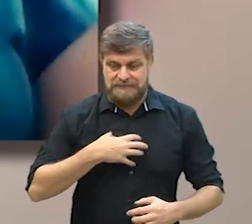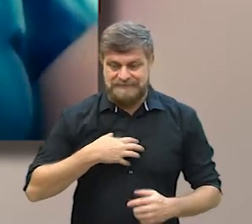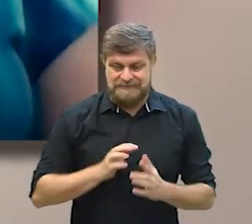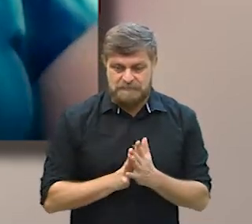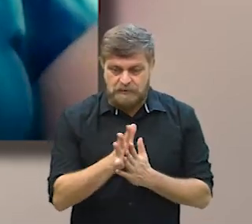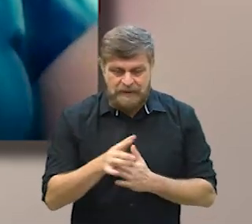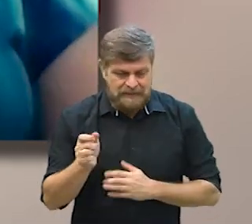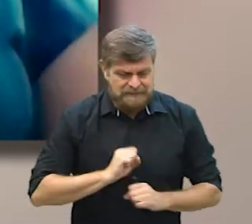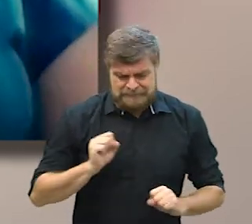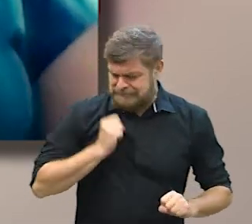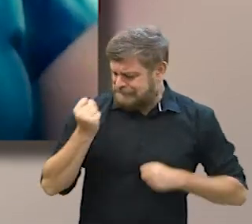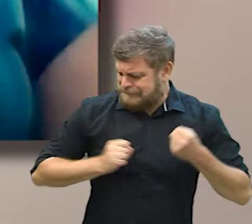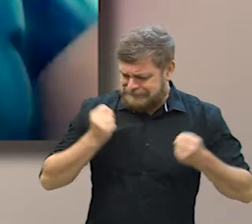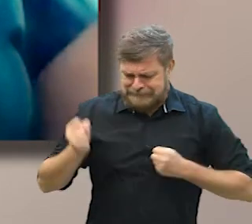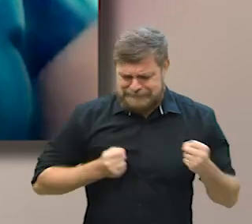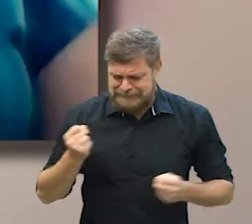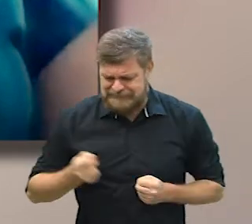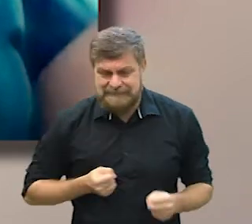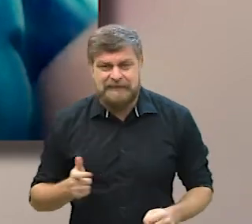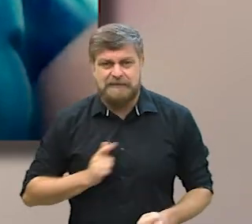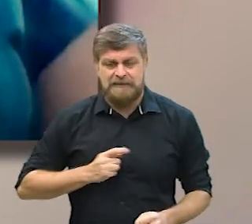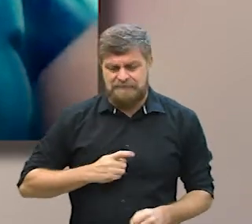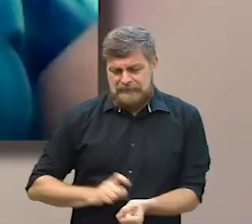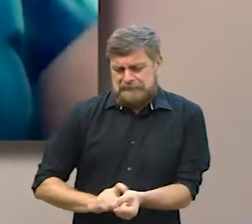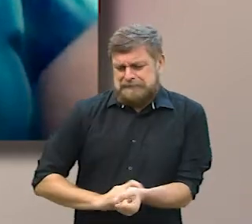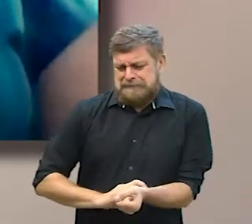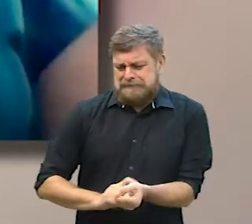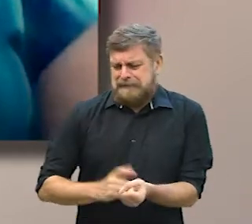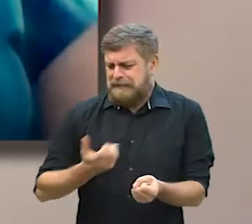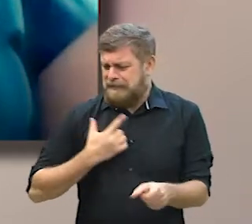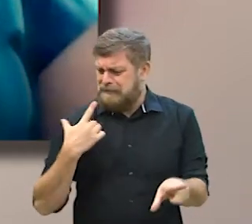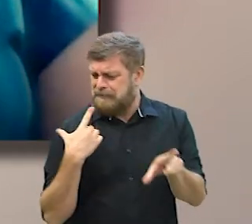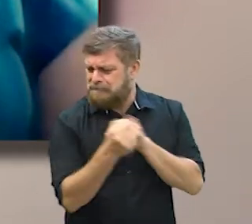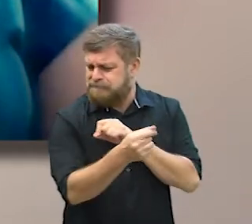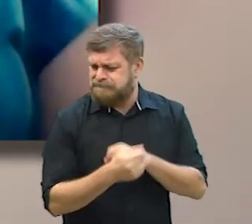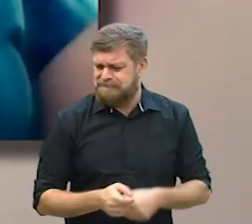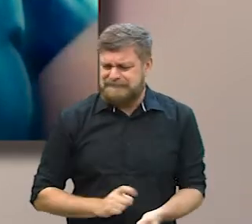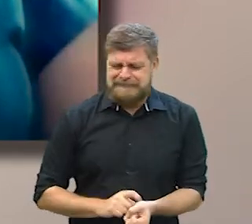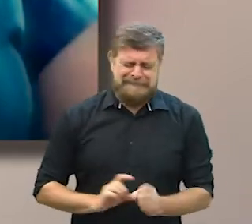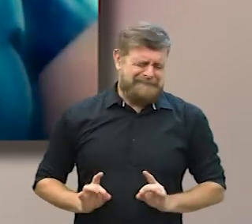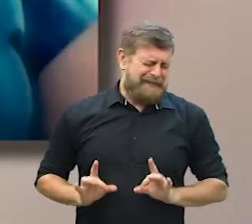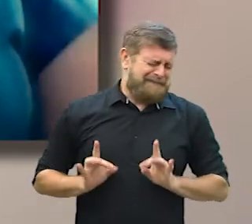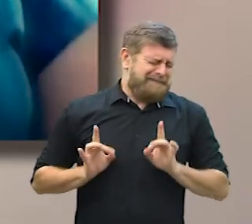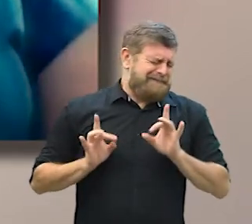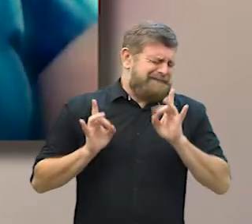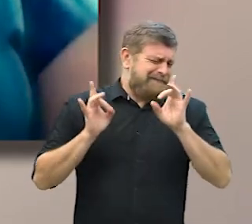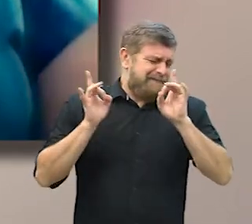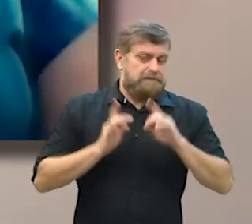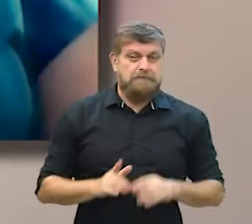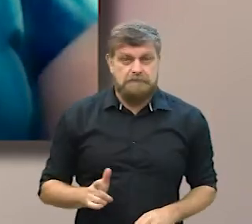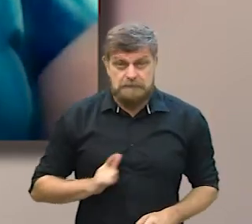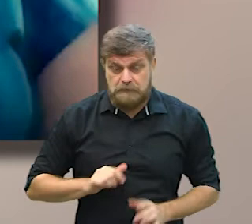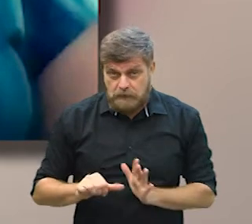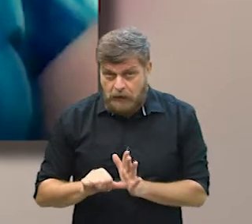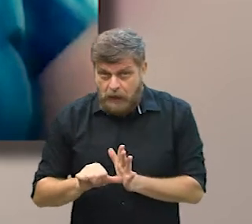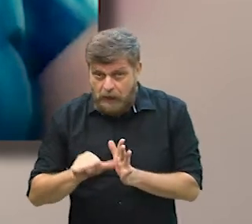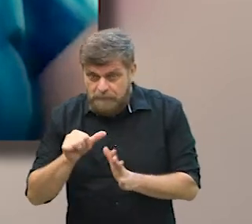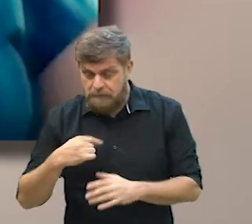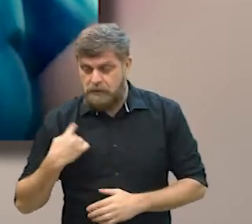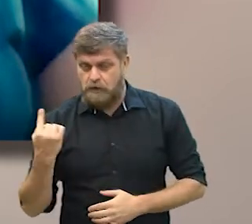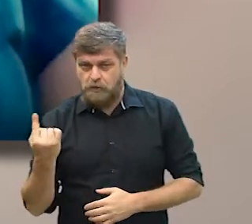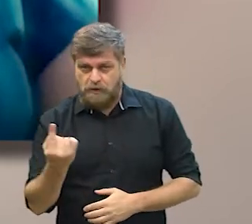a criança pode começar a se bater, morder, né, ter fuga, se irritar demais, entendeu?